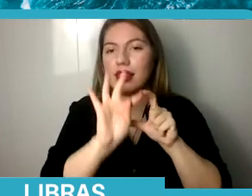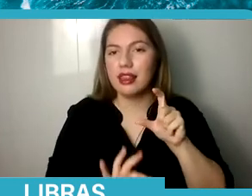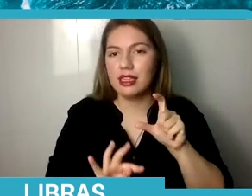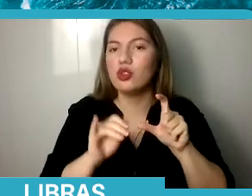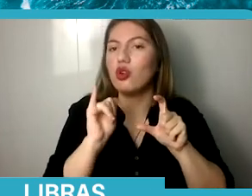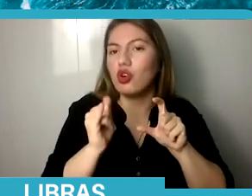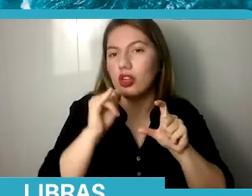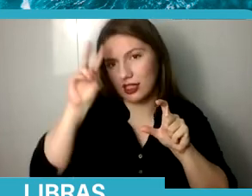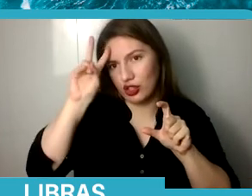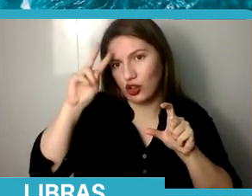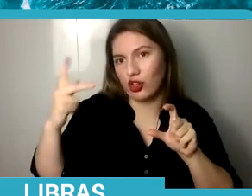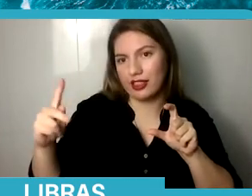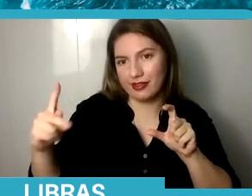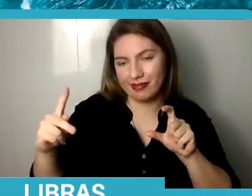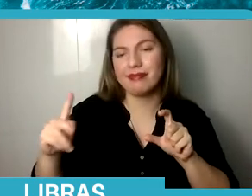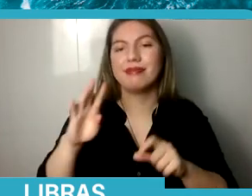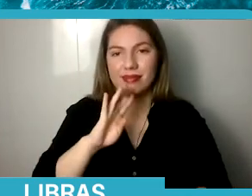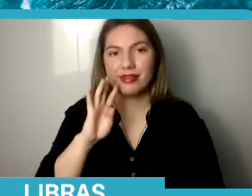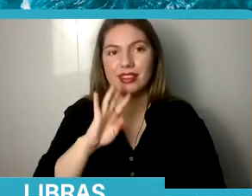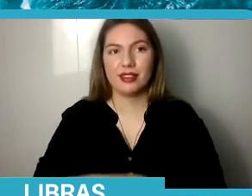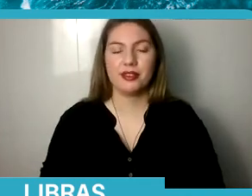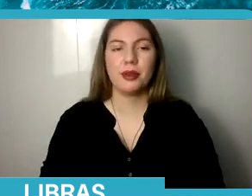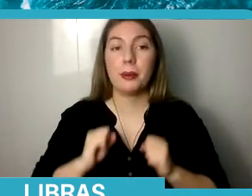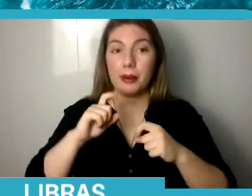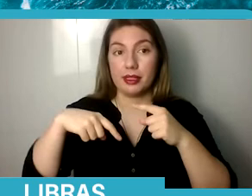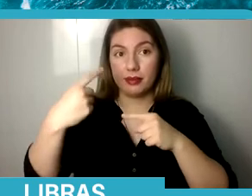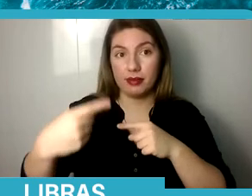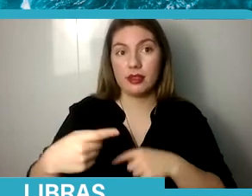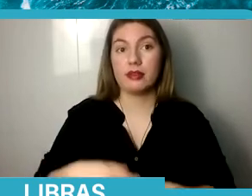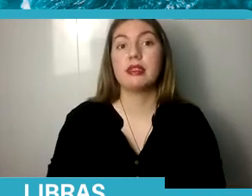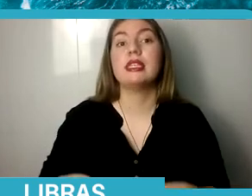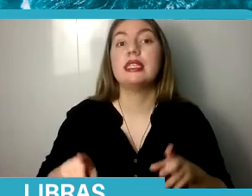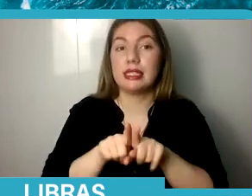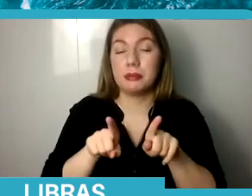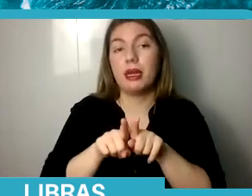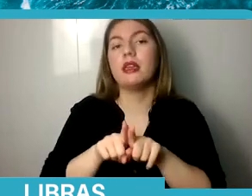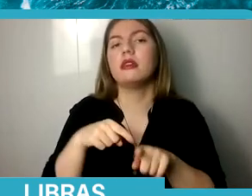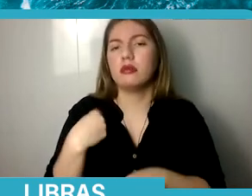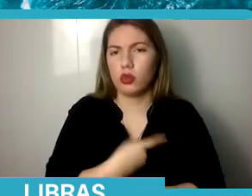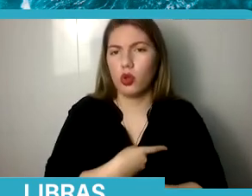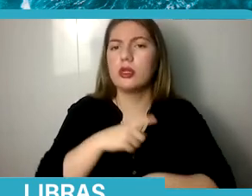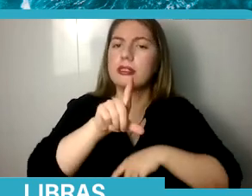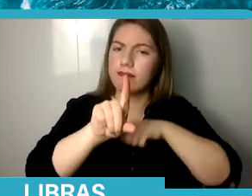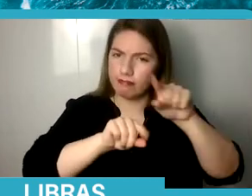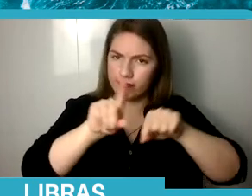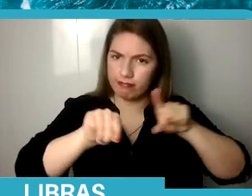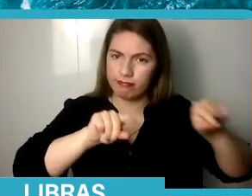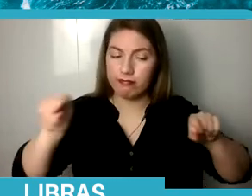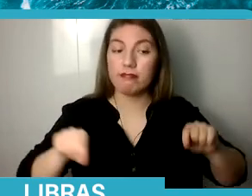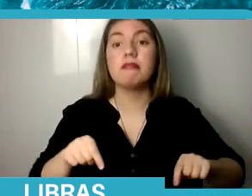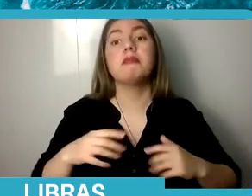dele e pode passar com Ramos as escolhas que fazemos que são diferentes do convencional